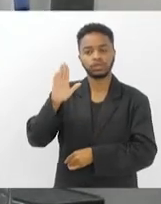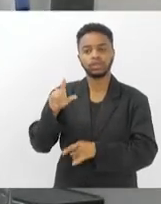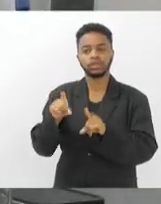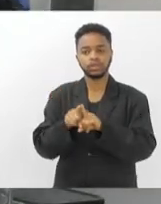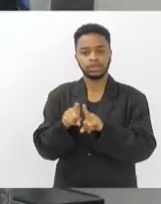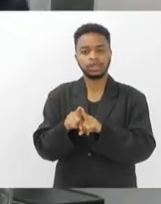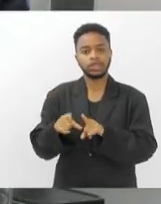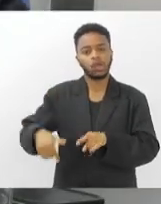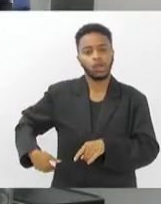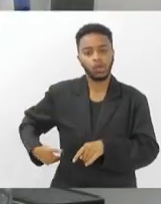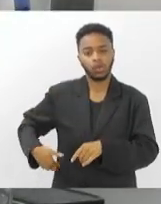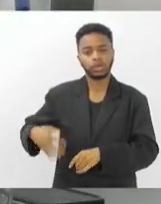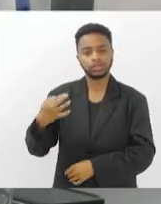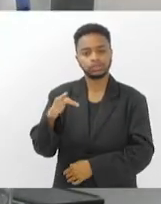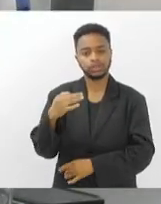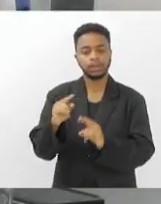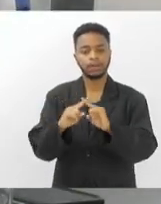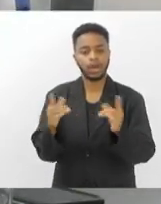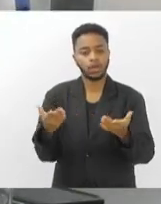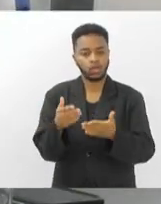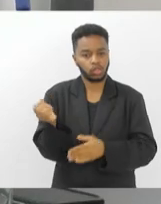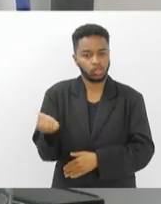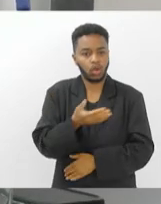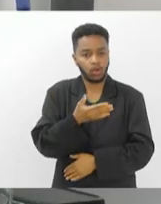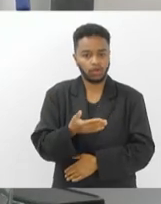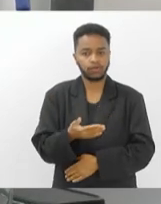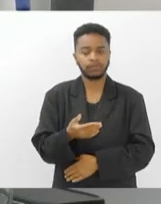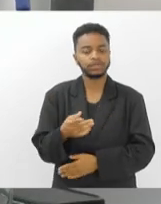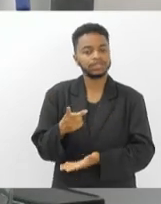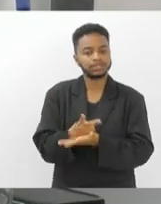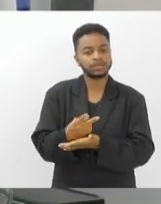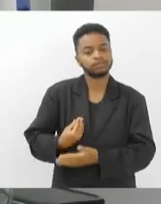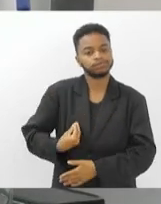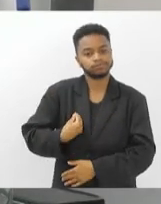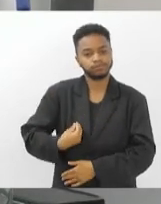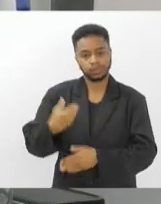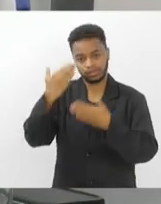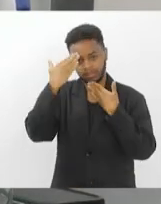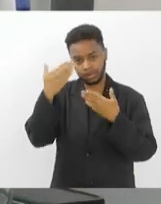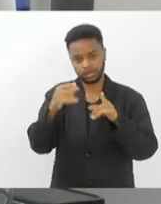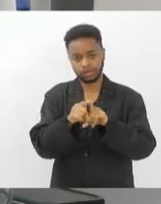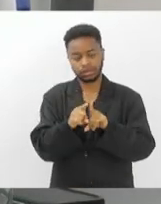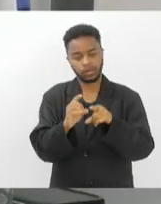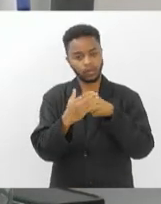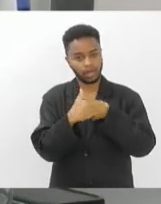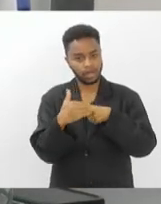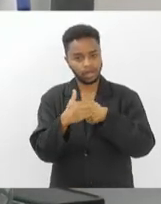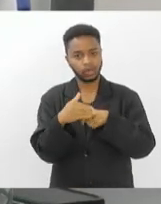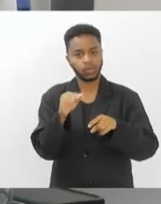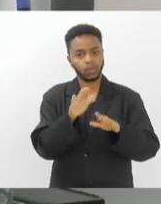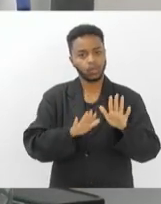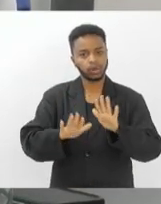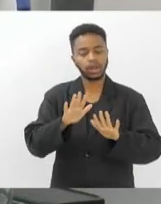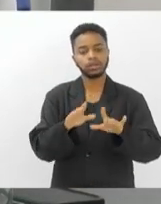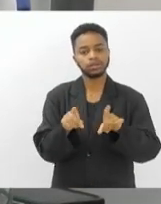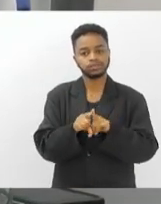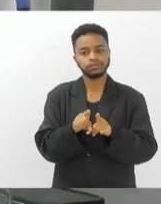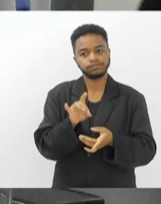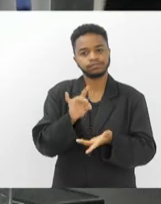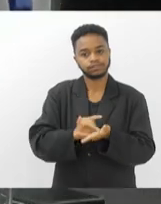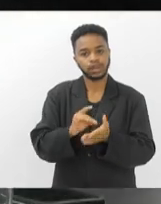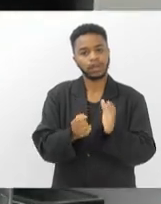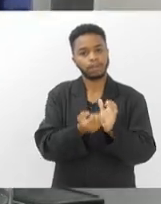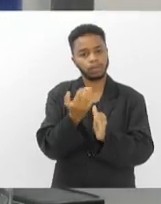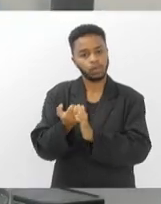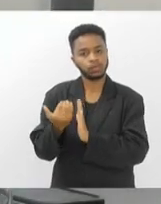em frangalhos, mas agora nova, sempre presente. Então agradeço sempre o carinho e o zelo, de fato muito